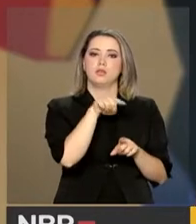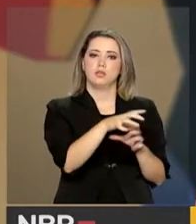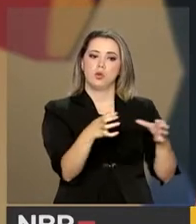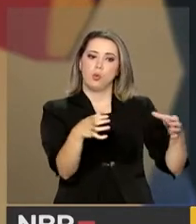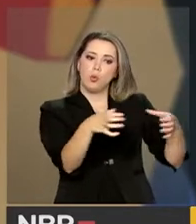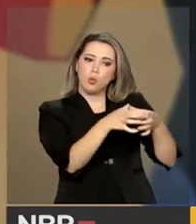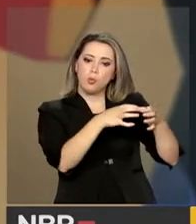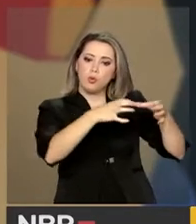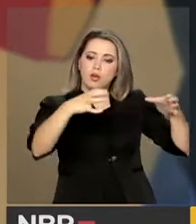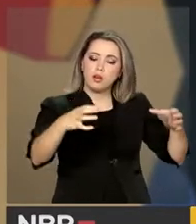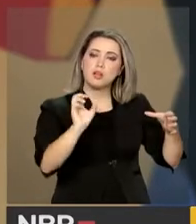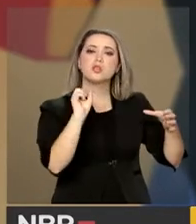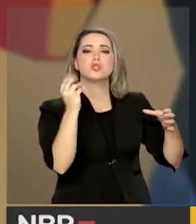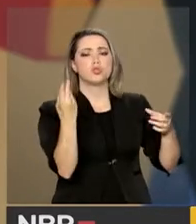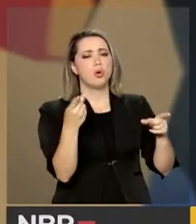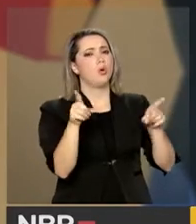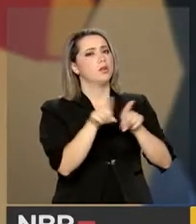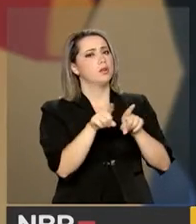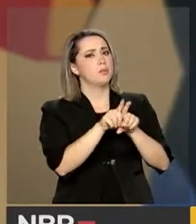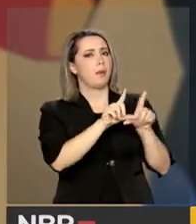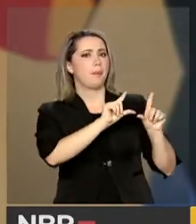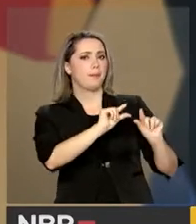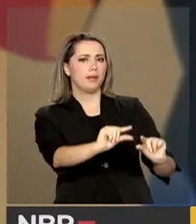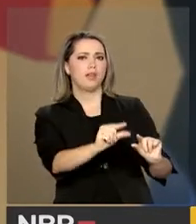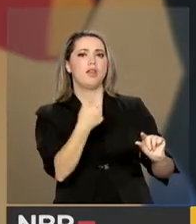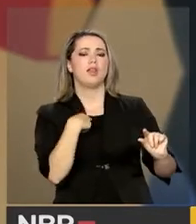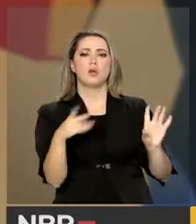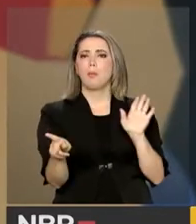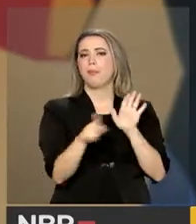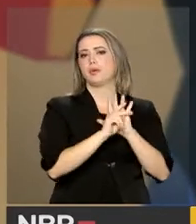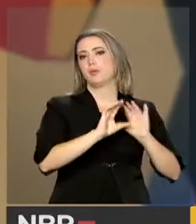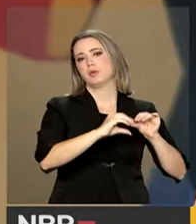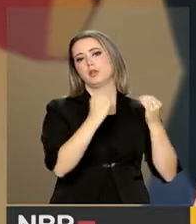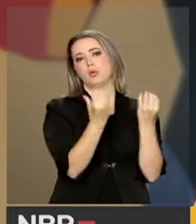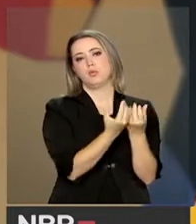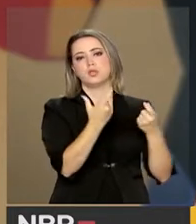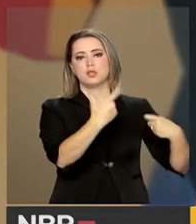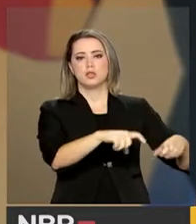instituições menores já ligadas à comunidade, museus comunitários, ecomuseus,